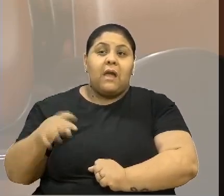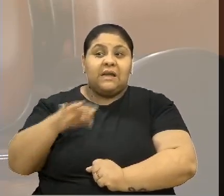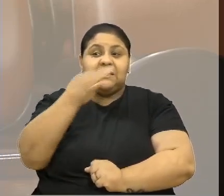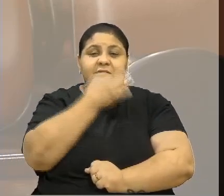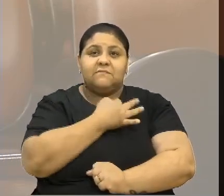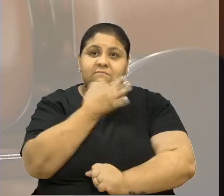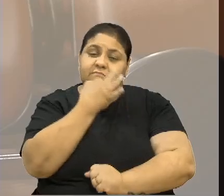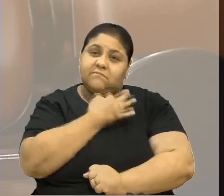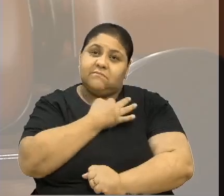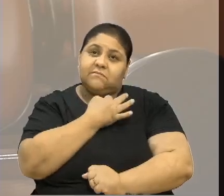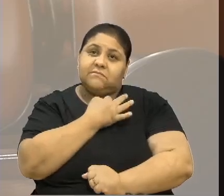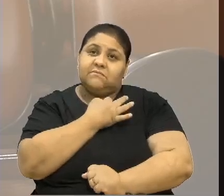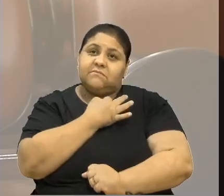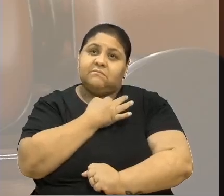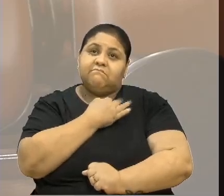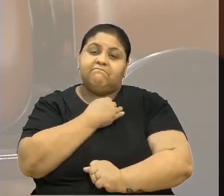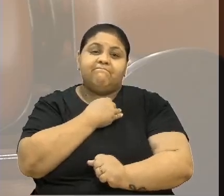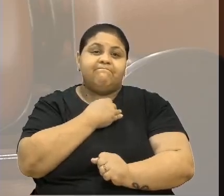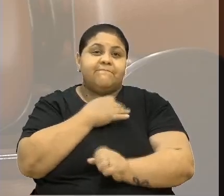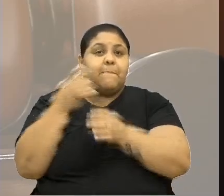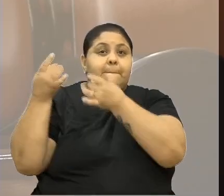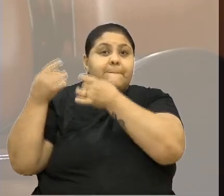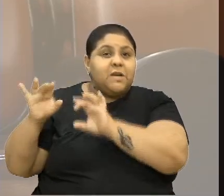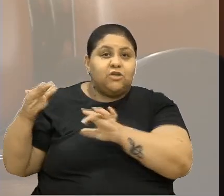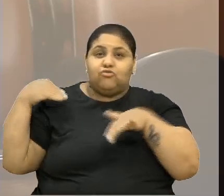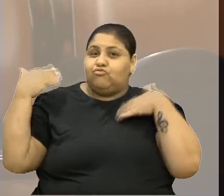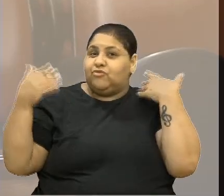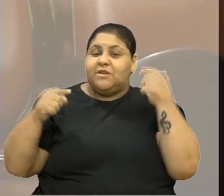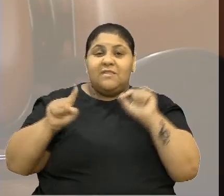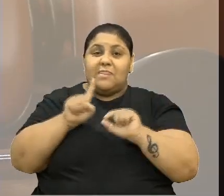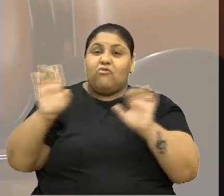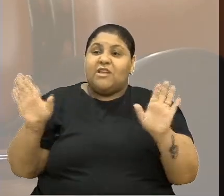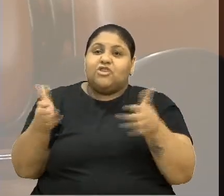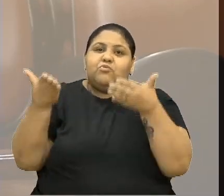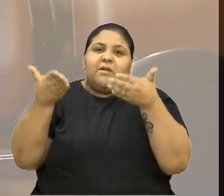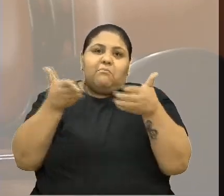Sul está emperrando o turismo. Ele não está estimulando.